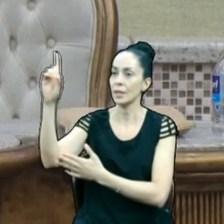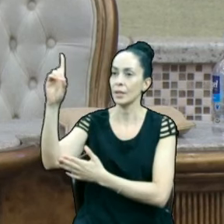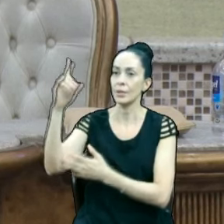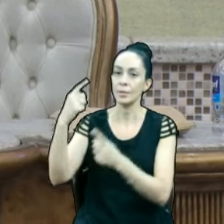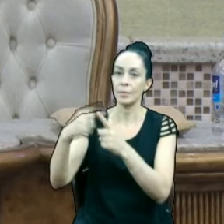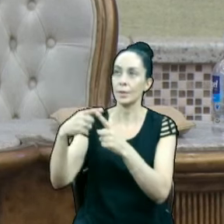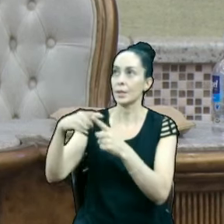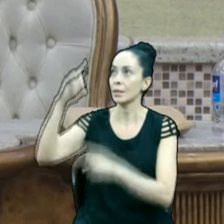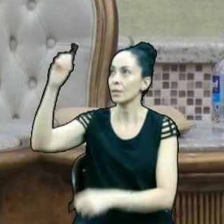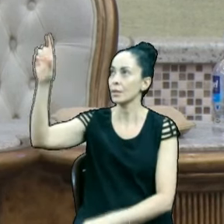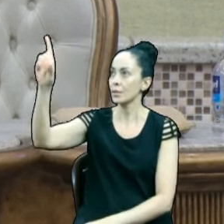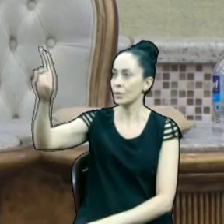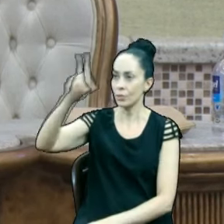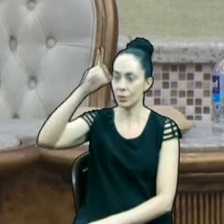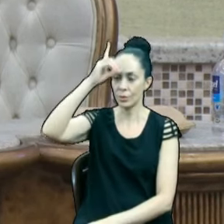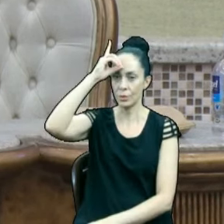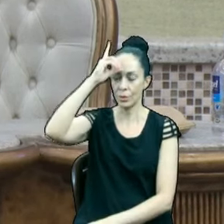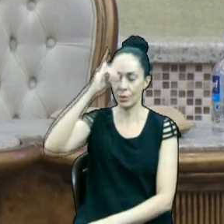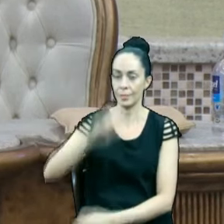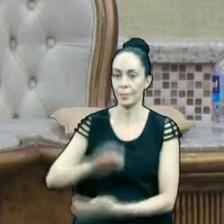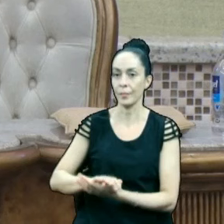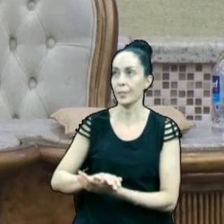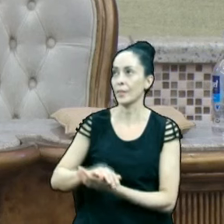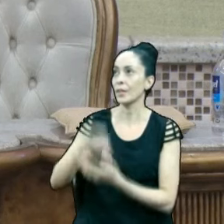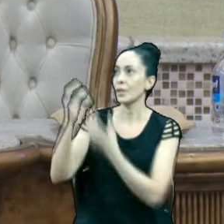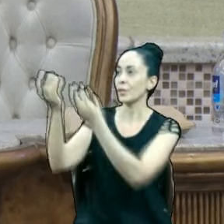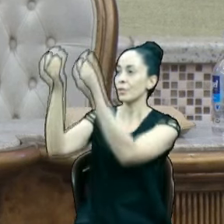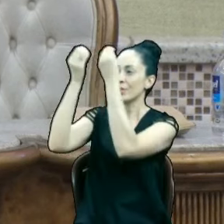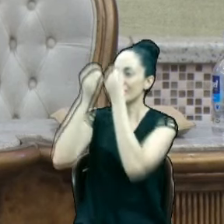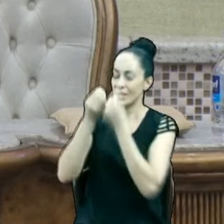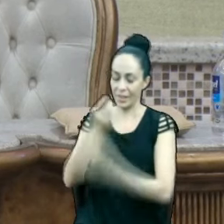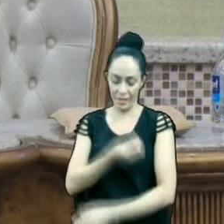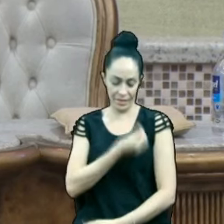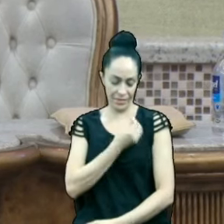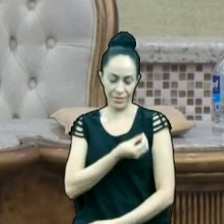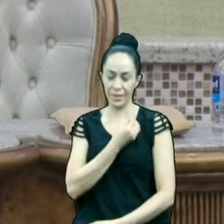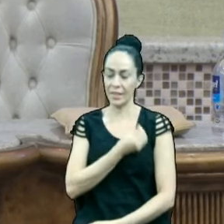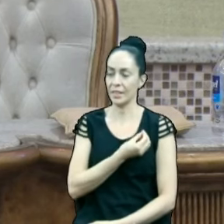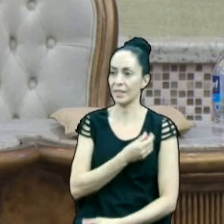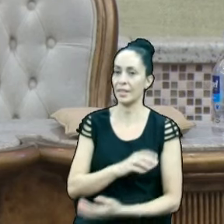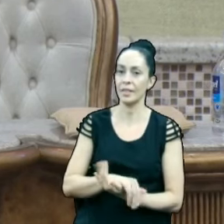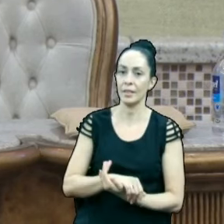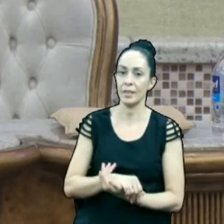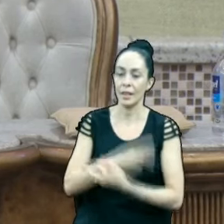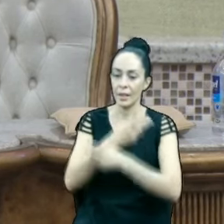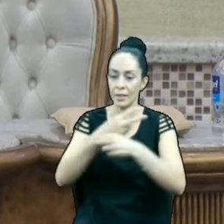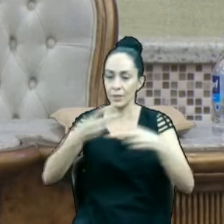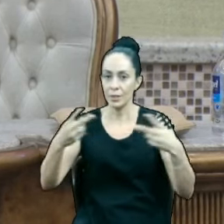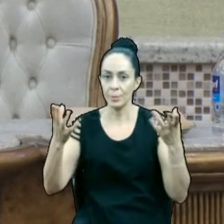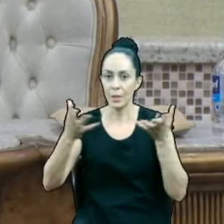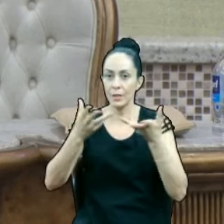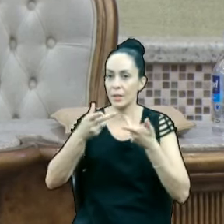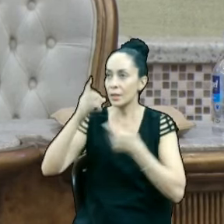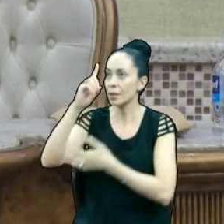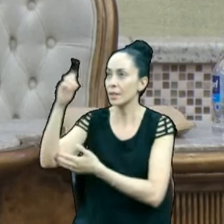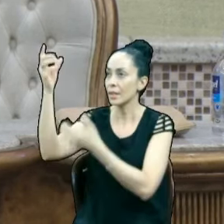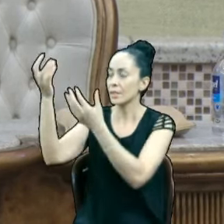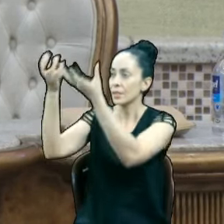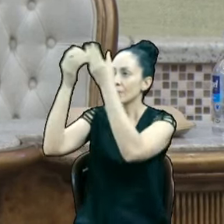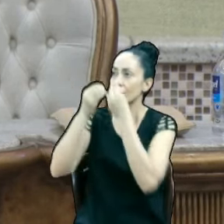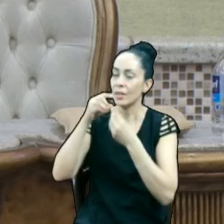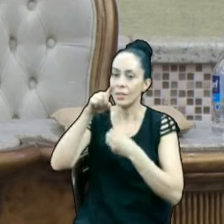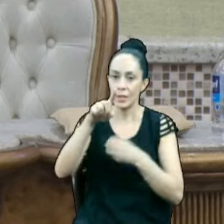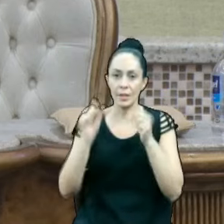da vida pelo dom da salvação pelas riquezas da Graça de Deus que nos alcançou ou